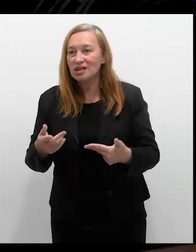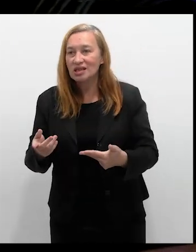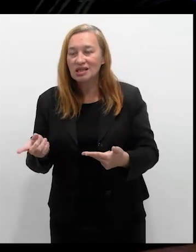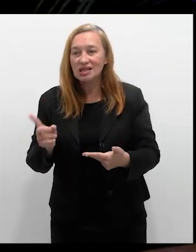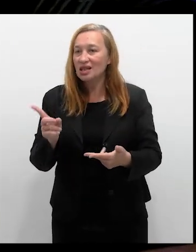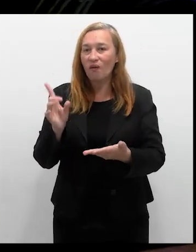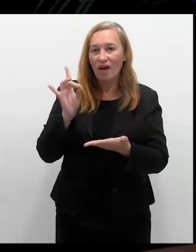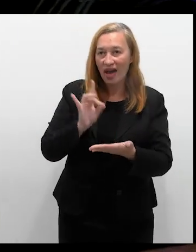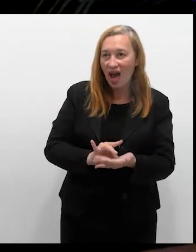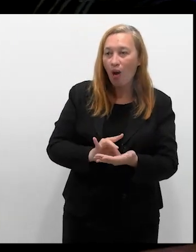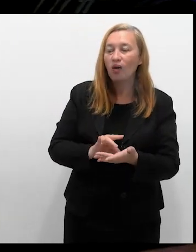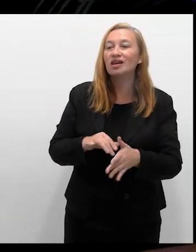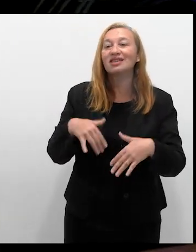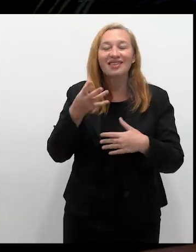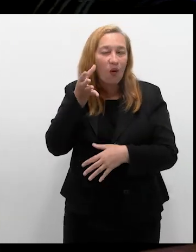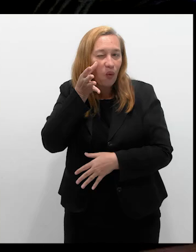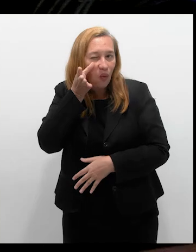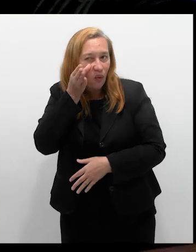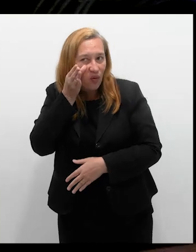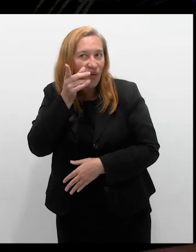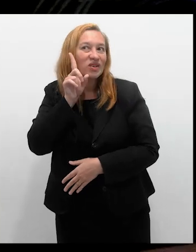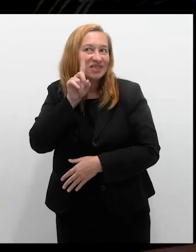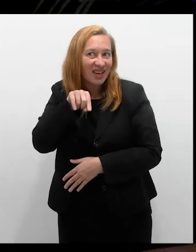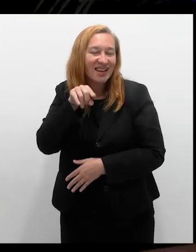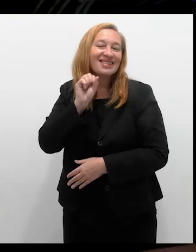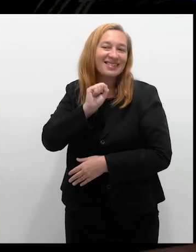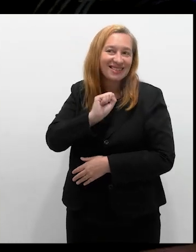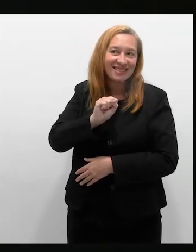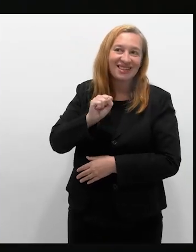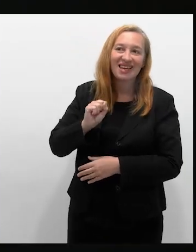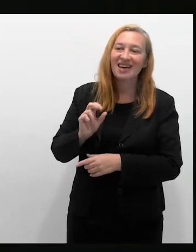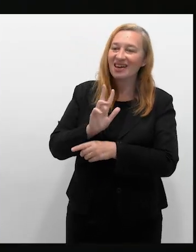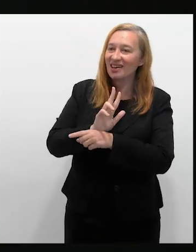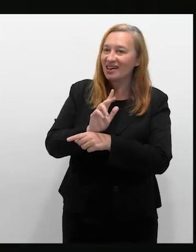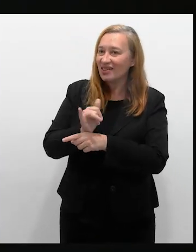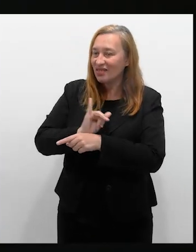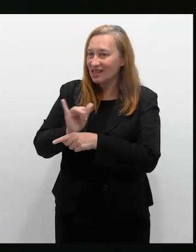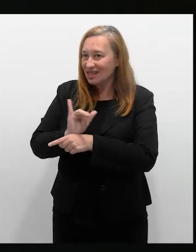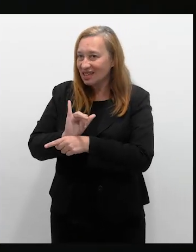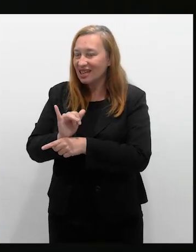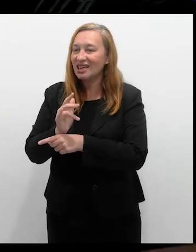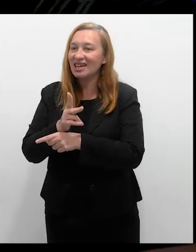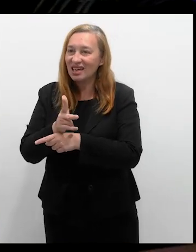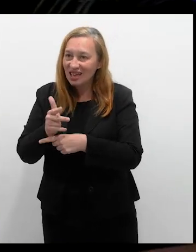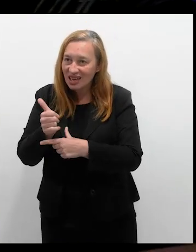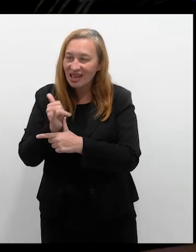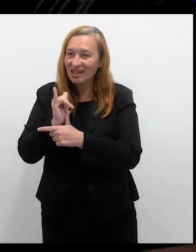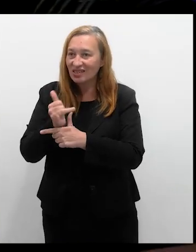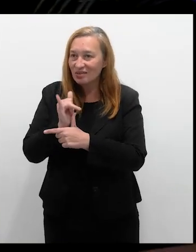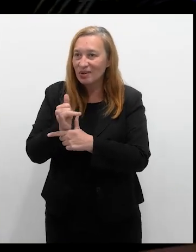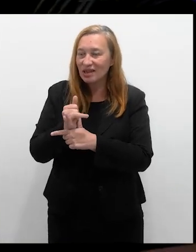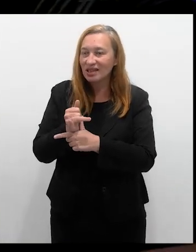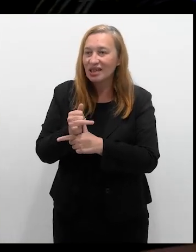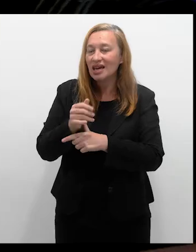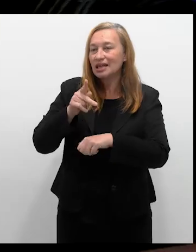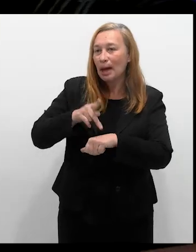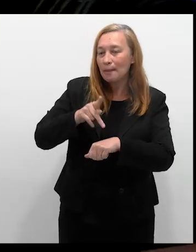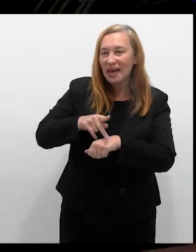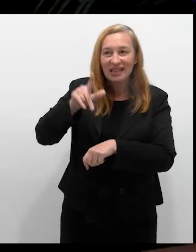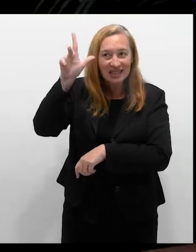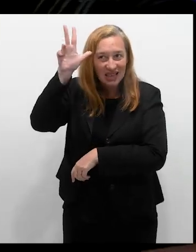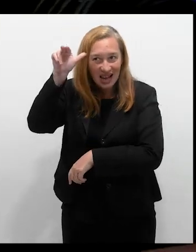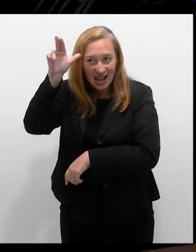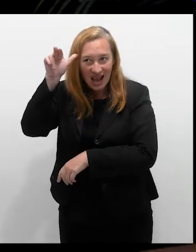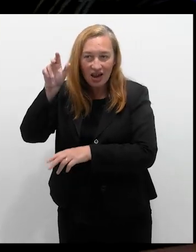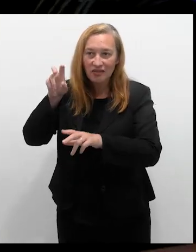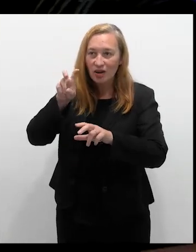para viver coisas não vividas. Então, tem filmes em que isso eles... é curiosíssimo, né? Assim, vai fazer uma trilha da Pedra da Gávea e a gente